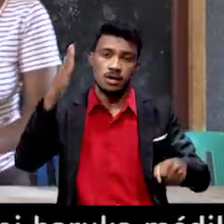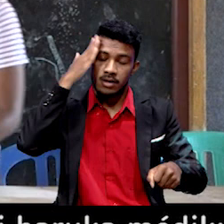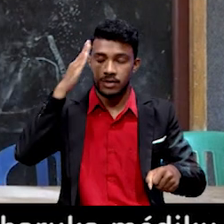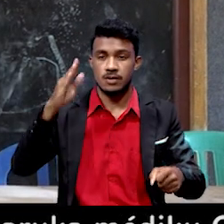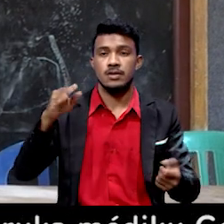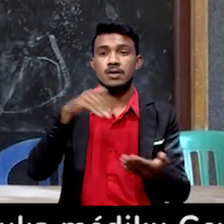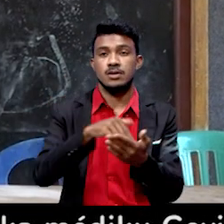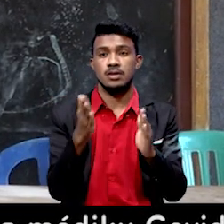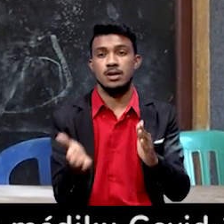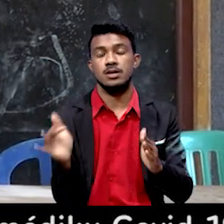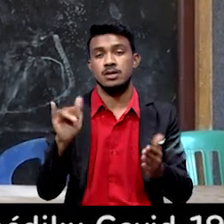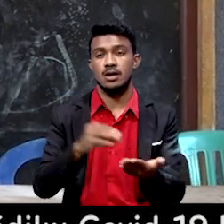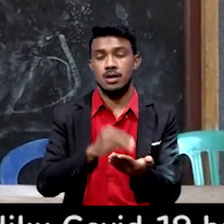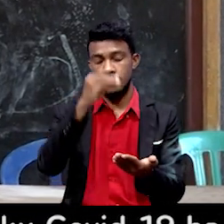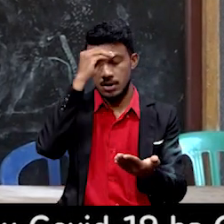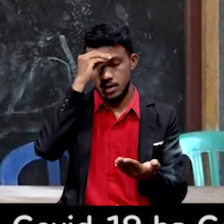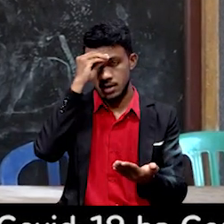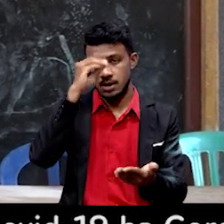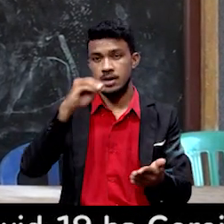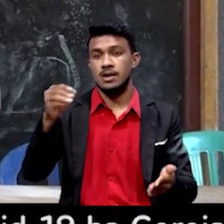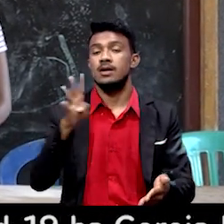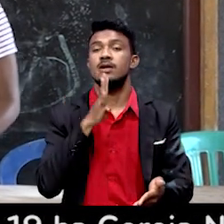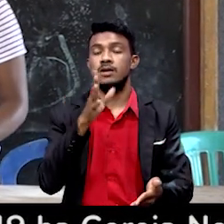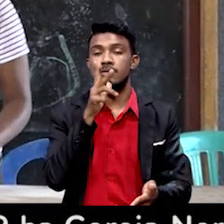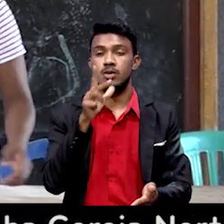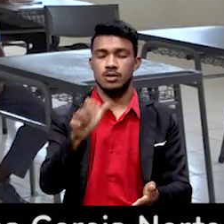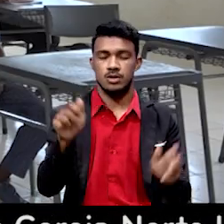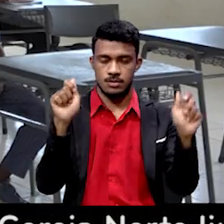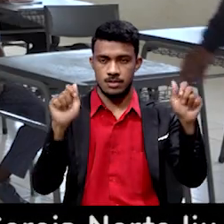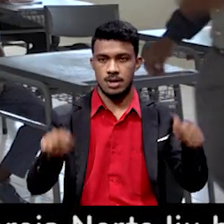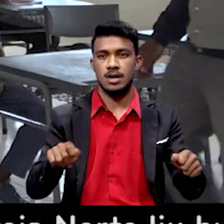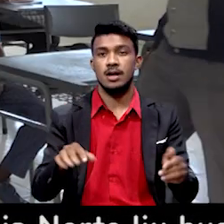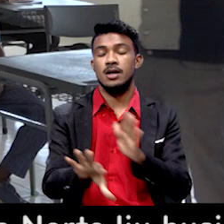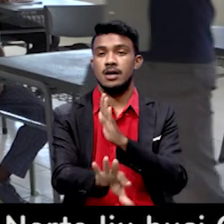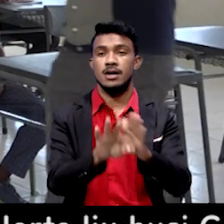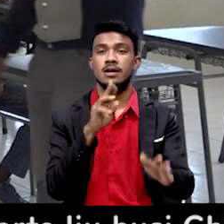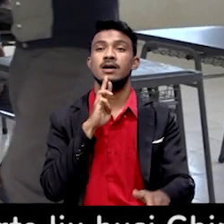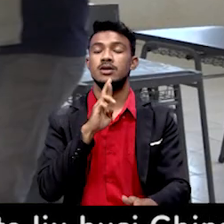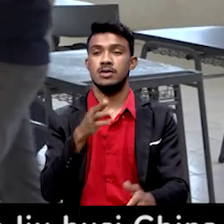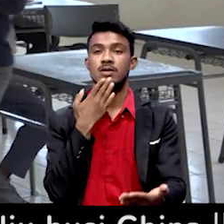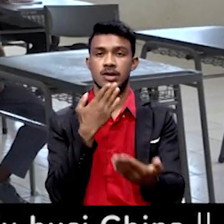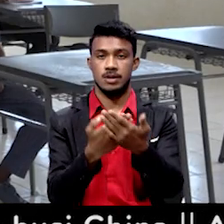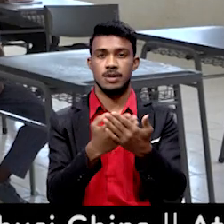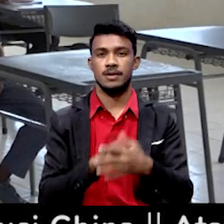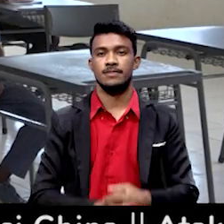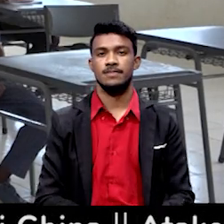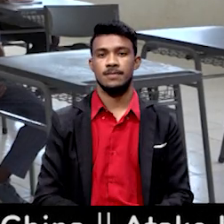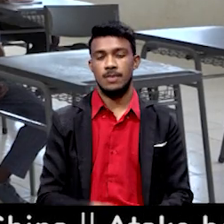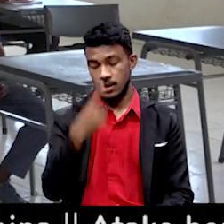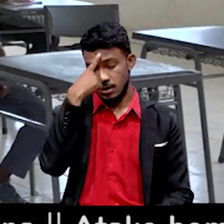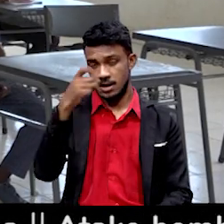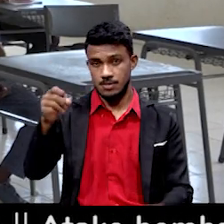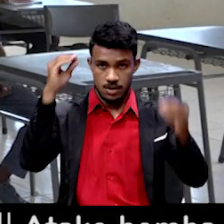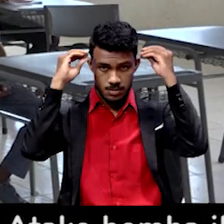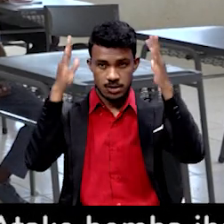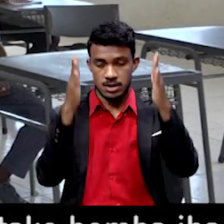Sira, ato aprende liutan lian português, rodinune, bele retan resultado nebe maktiak. Tamba professor